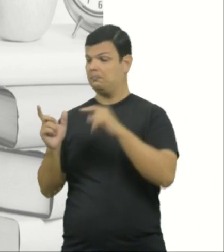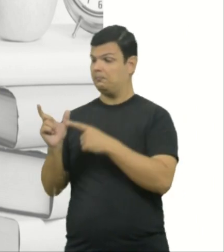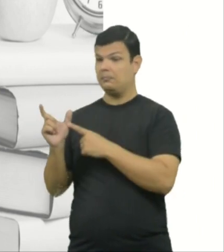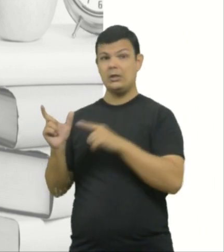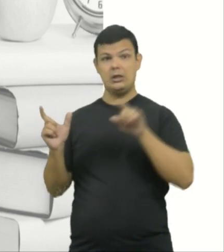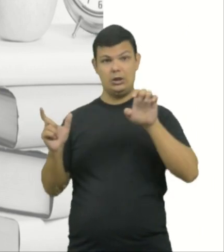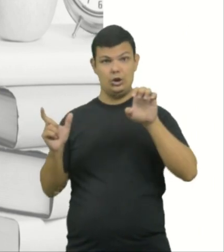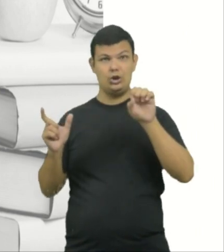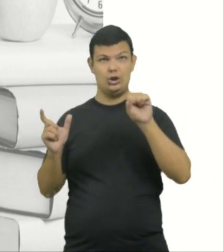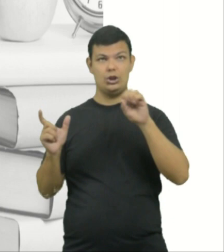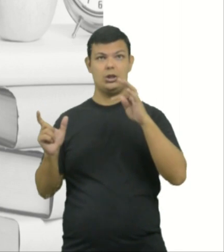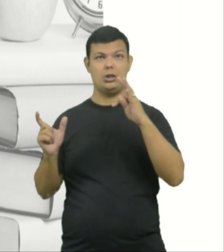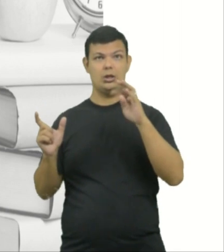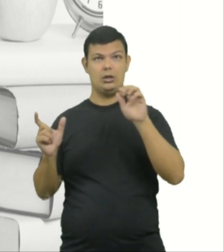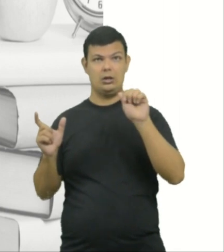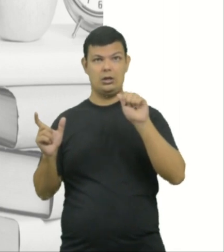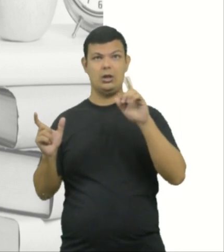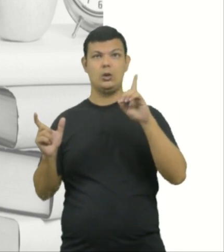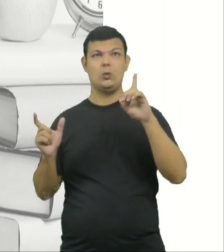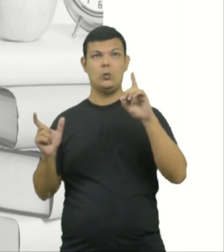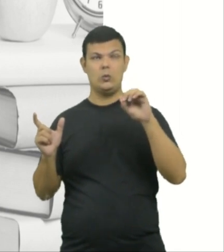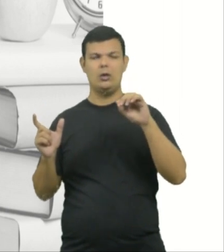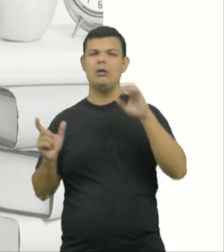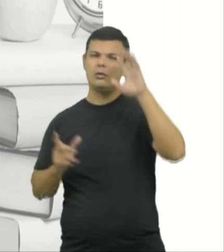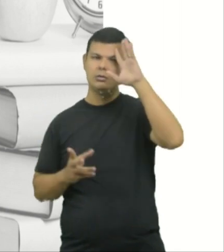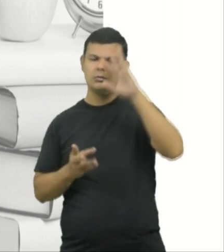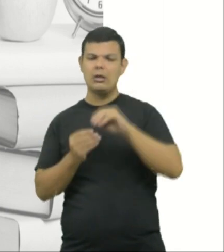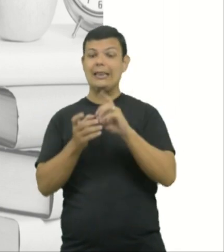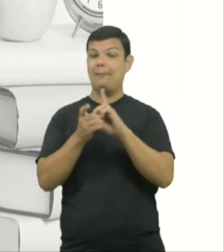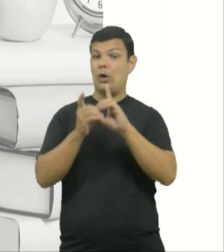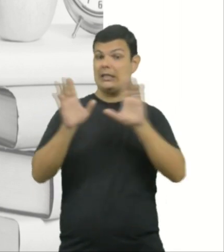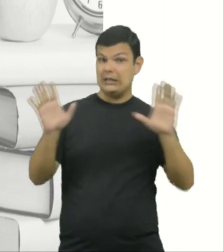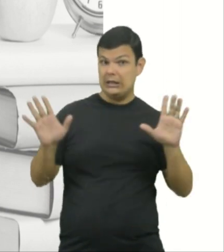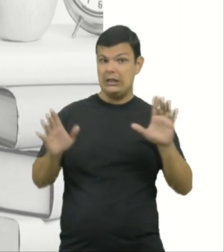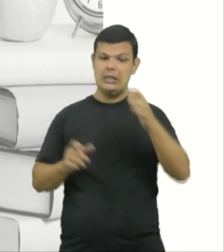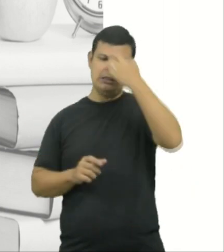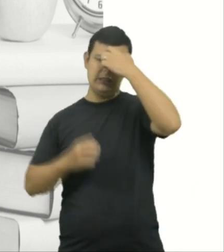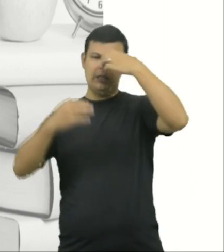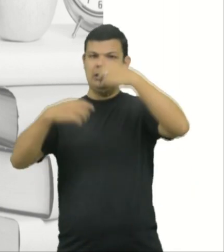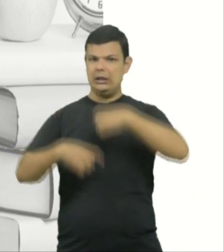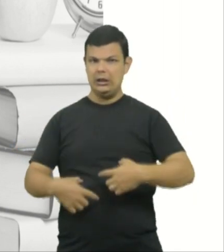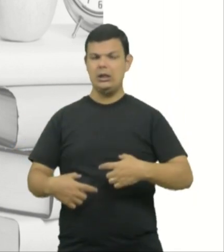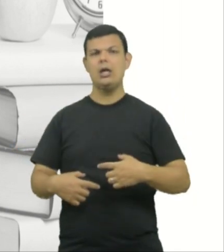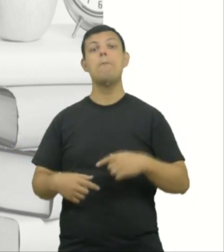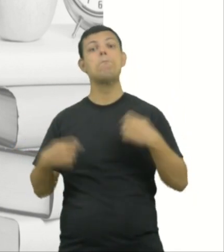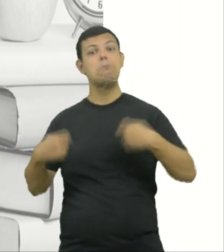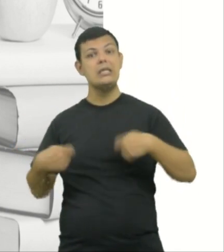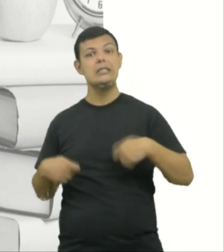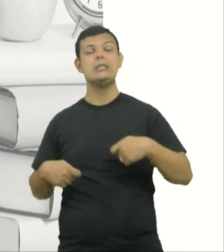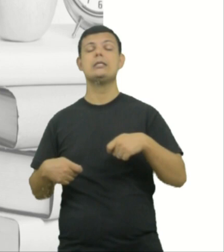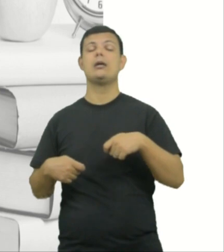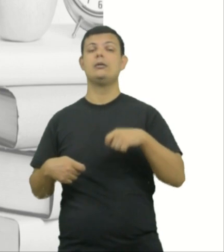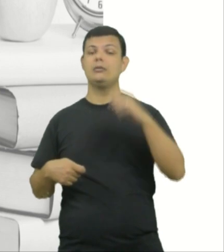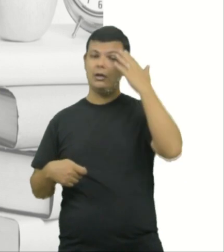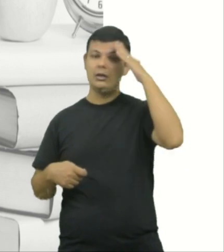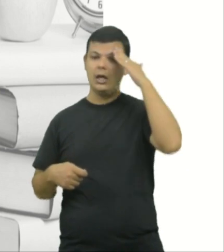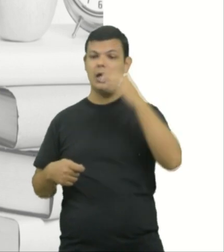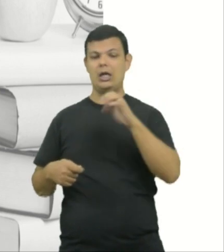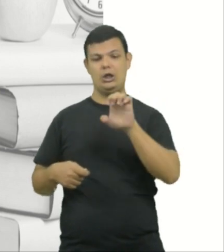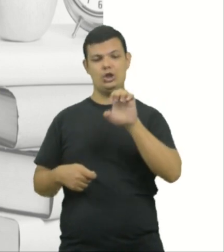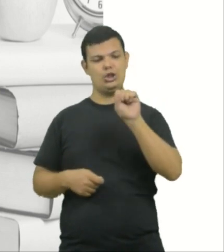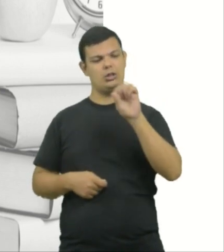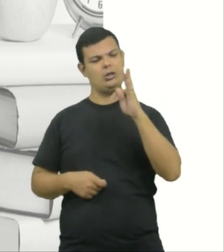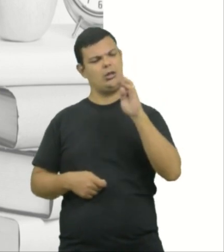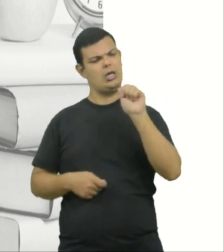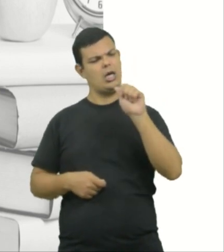certo? Para que a gente entenda democracia, cidadania, tem que entender também o conceito de Estado. Estado,